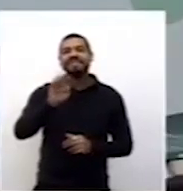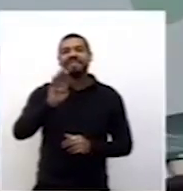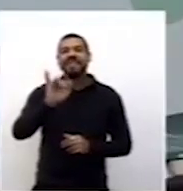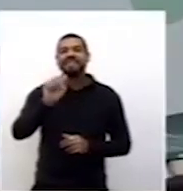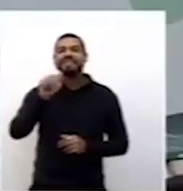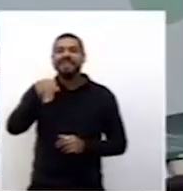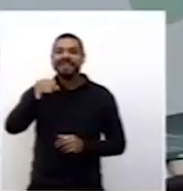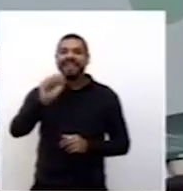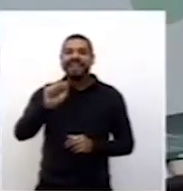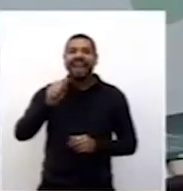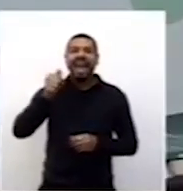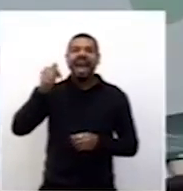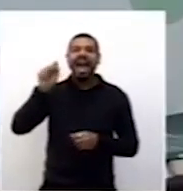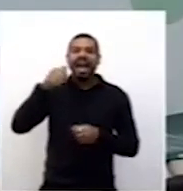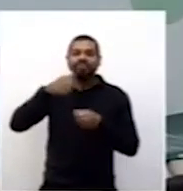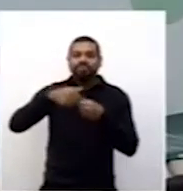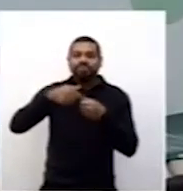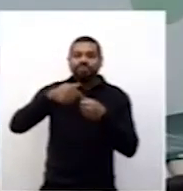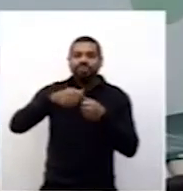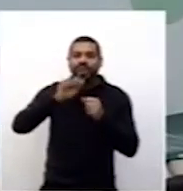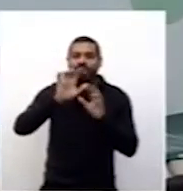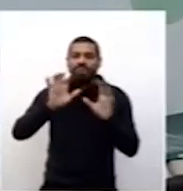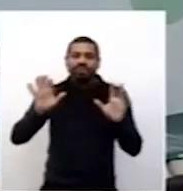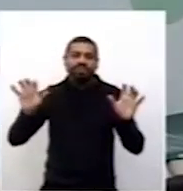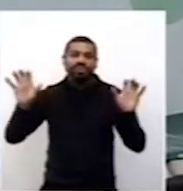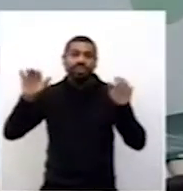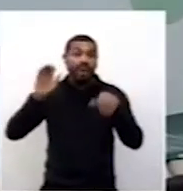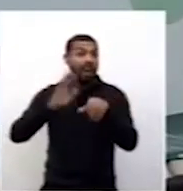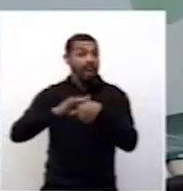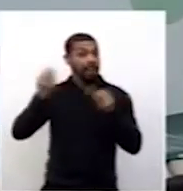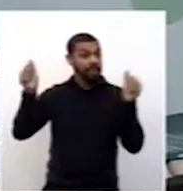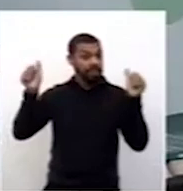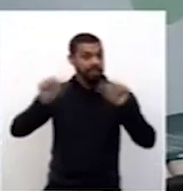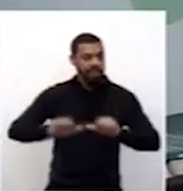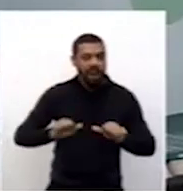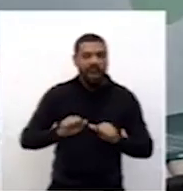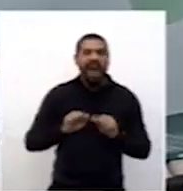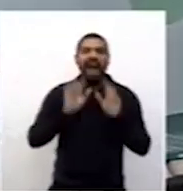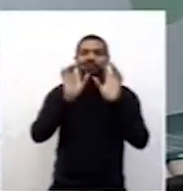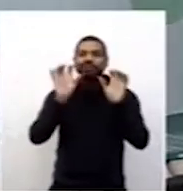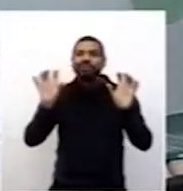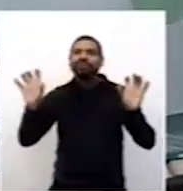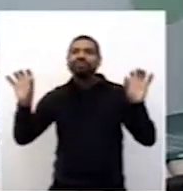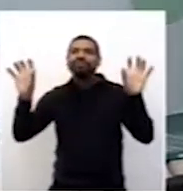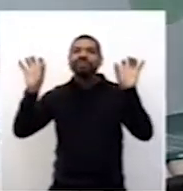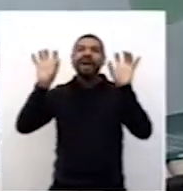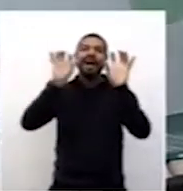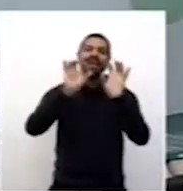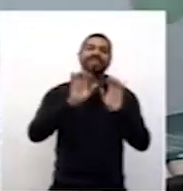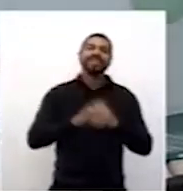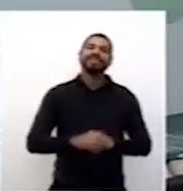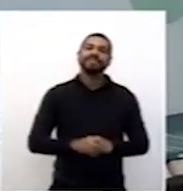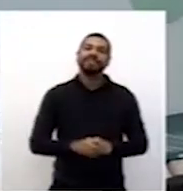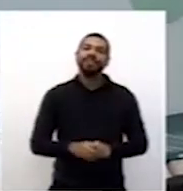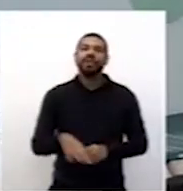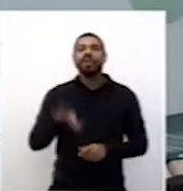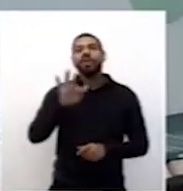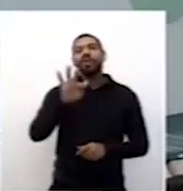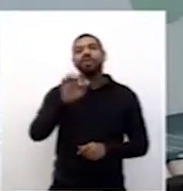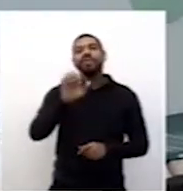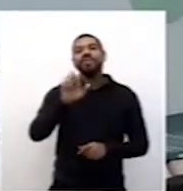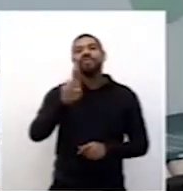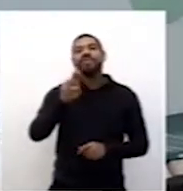gás carbônico é o mais poluente. A Larissa está dizendo que a fumaça é mais poluente também. O Fernando